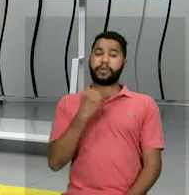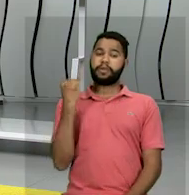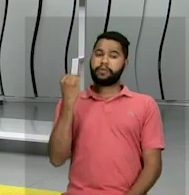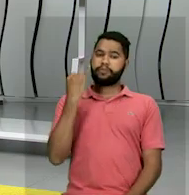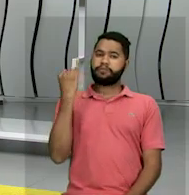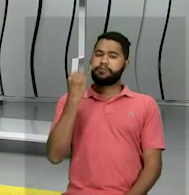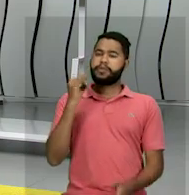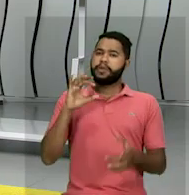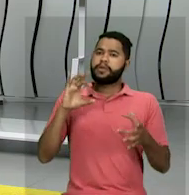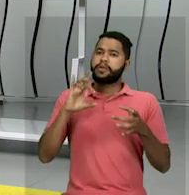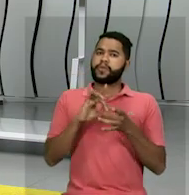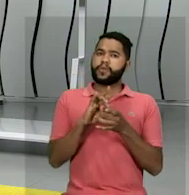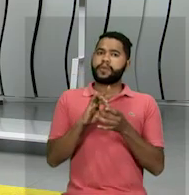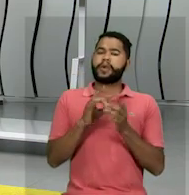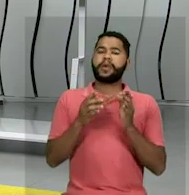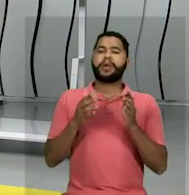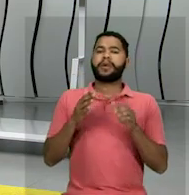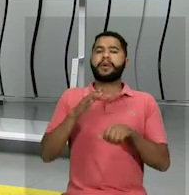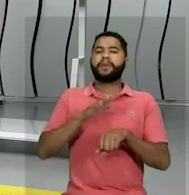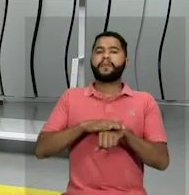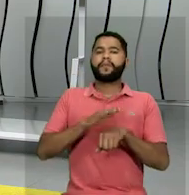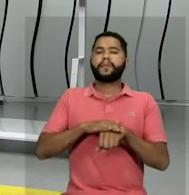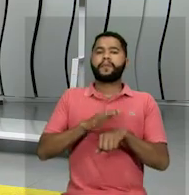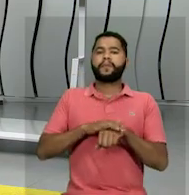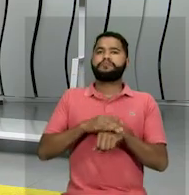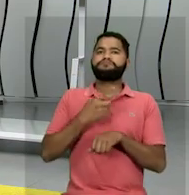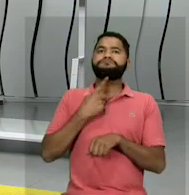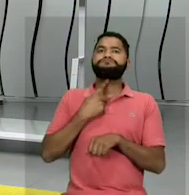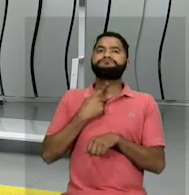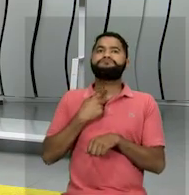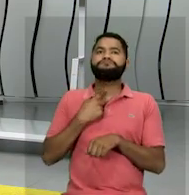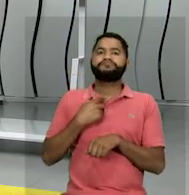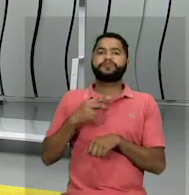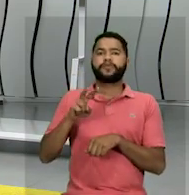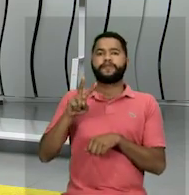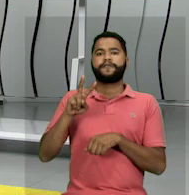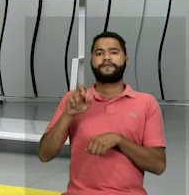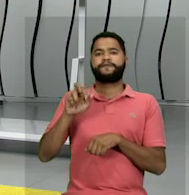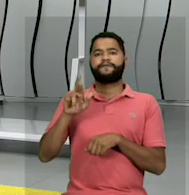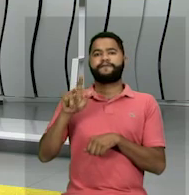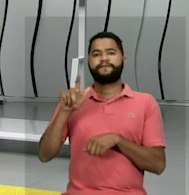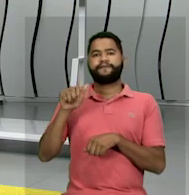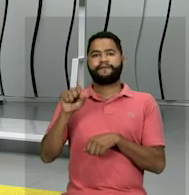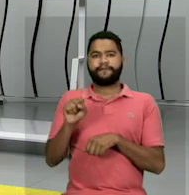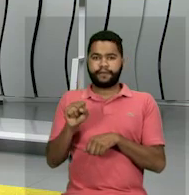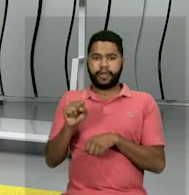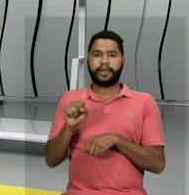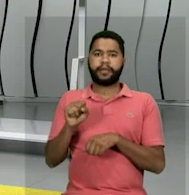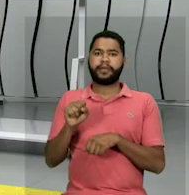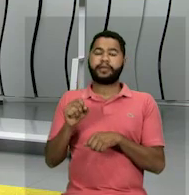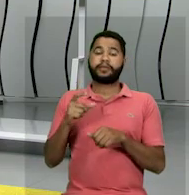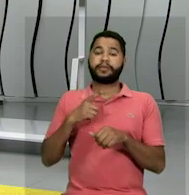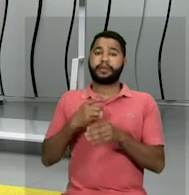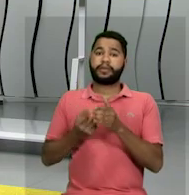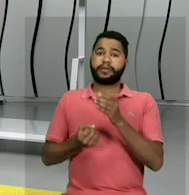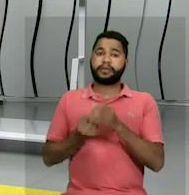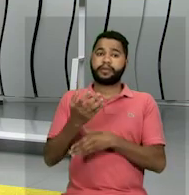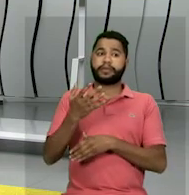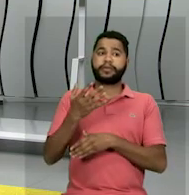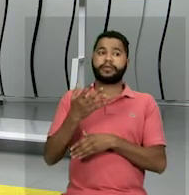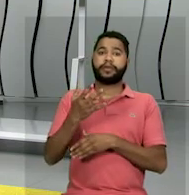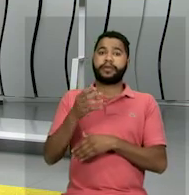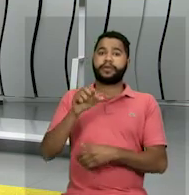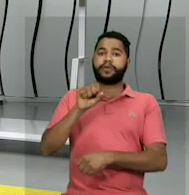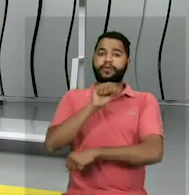gente associa isso à própria intenção do Vargas em industrializar o Brasil, né? Nós temos aí a criação do Senai dentro